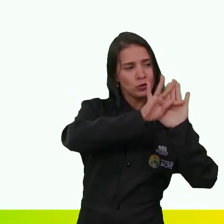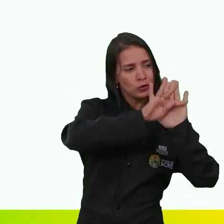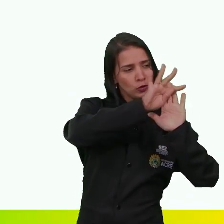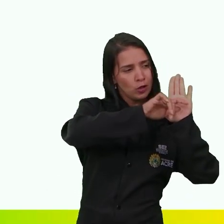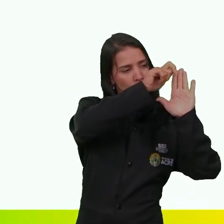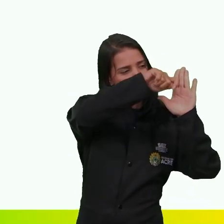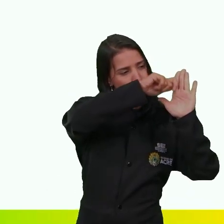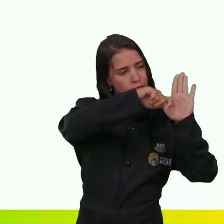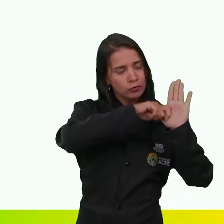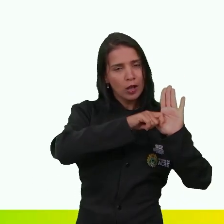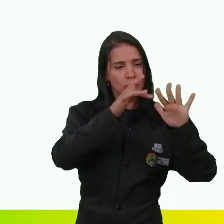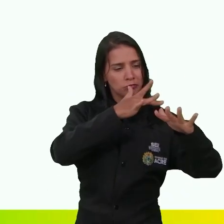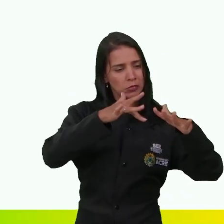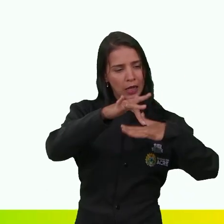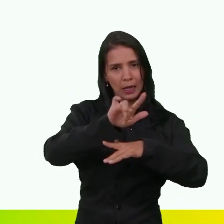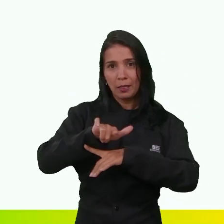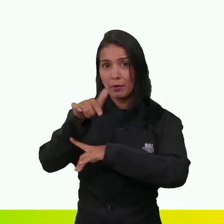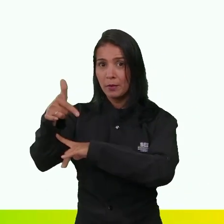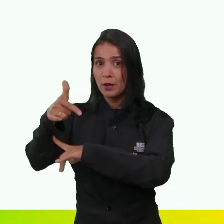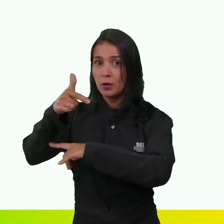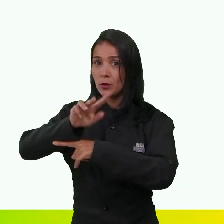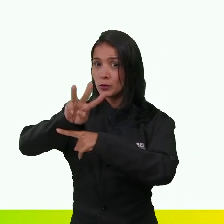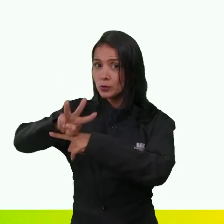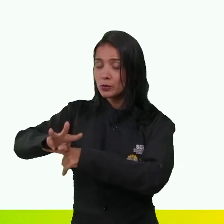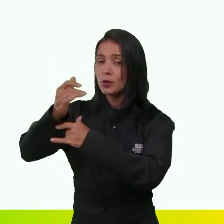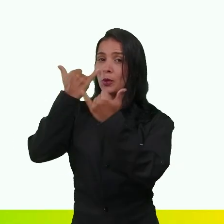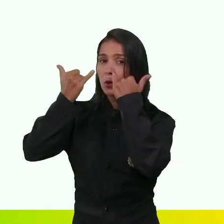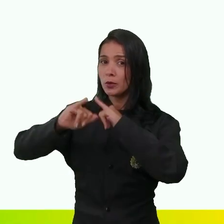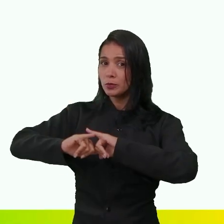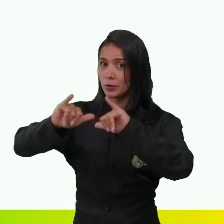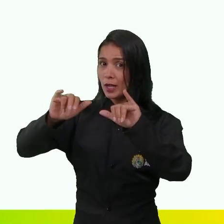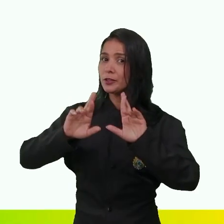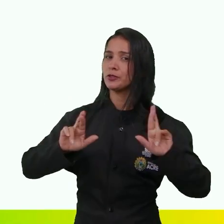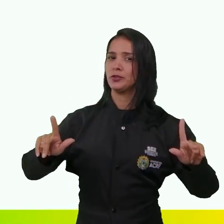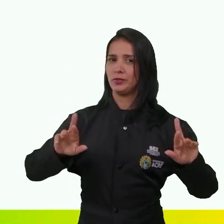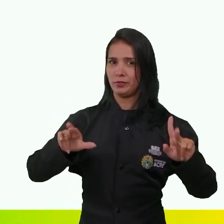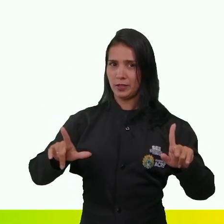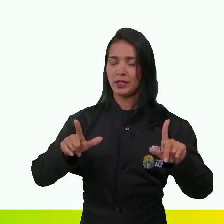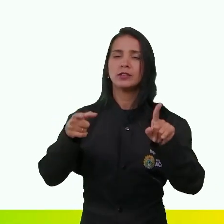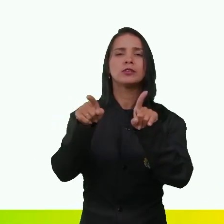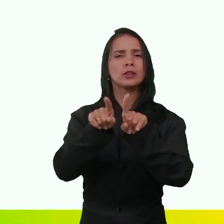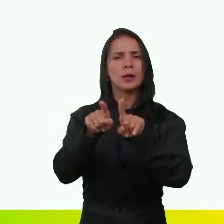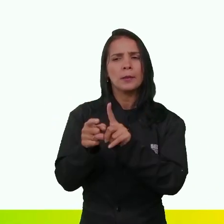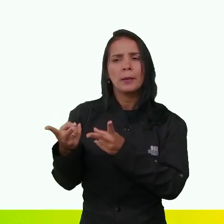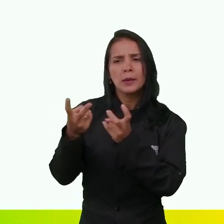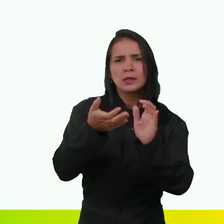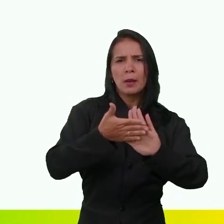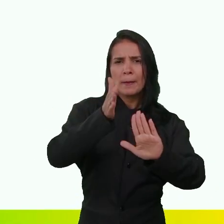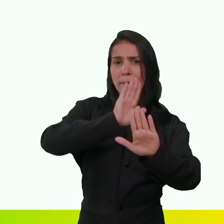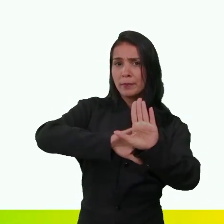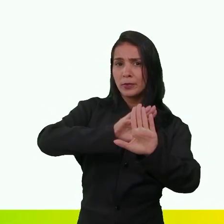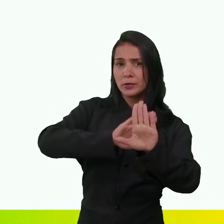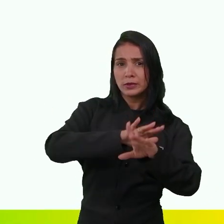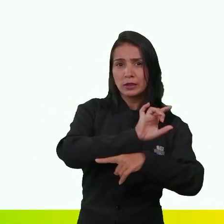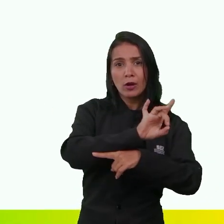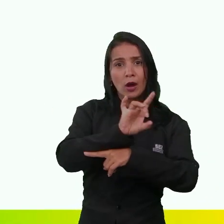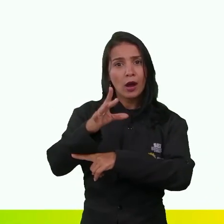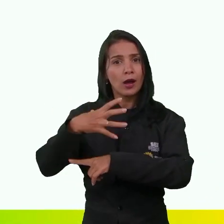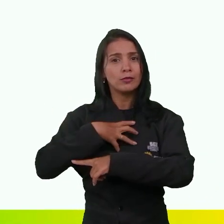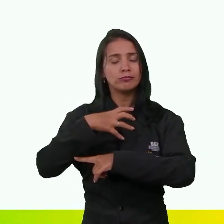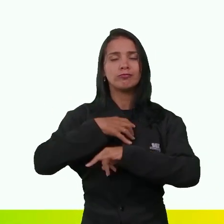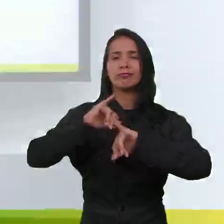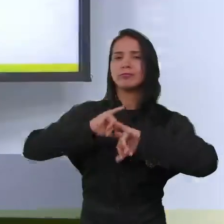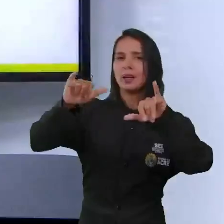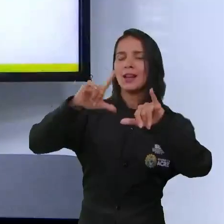redes sociais. E reconhecer que por trás de cada mídia há uma forma de linguagem e de poder.